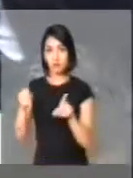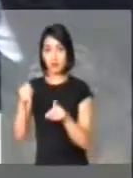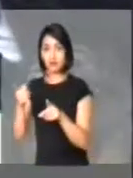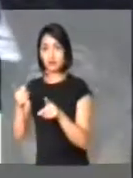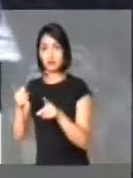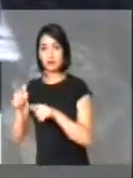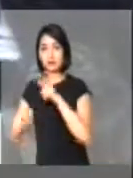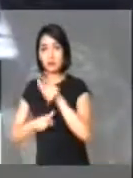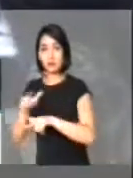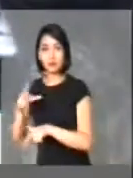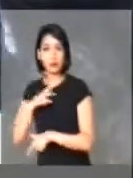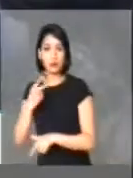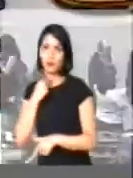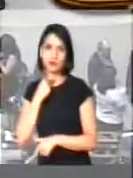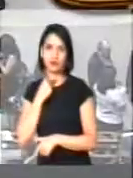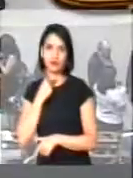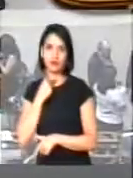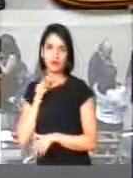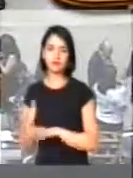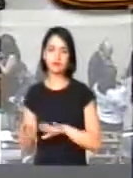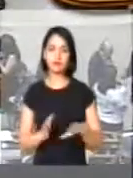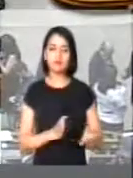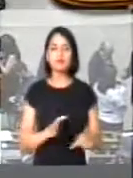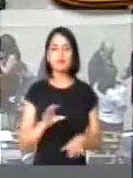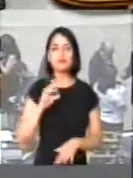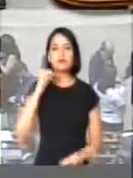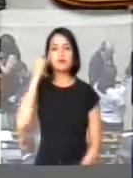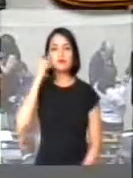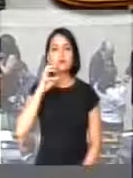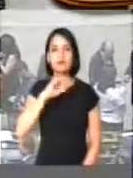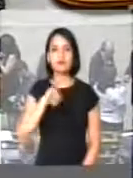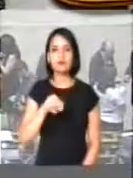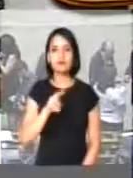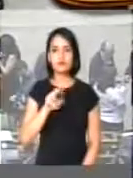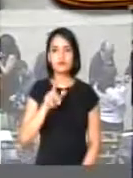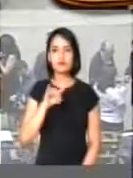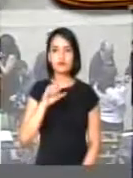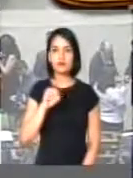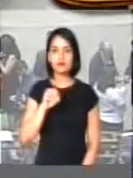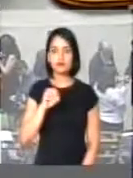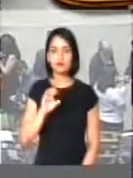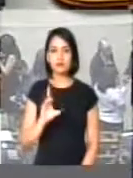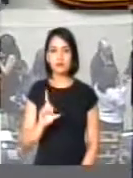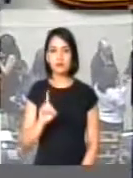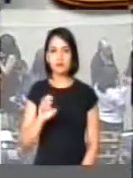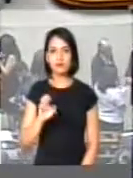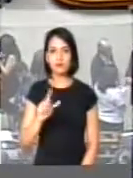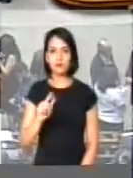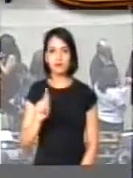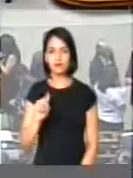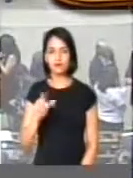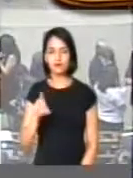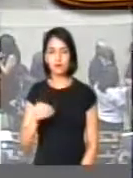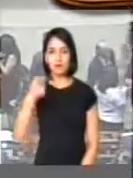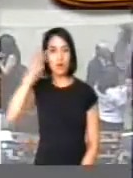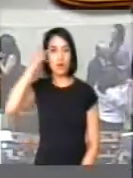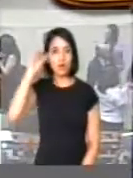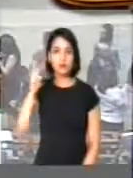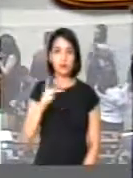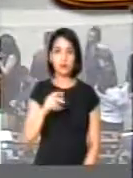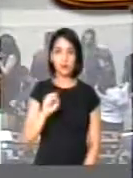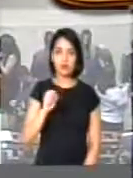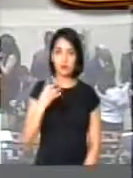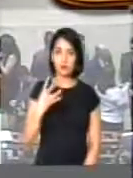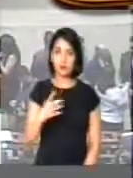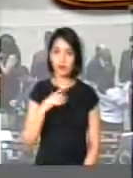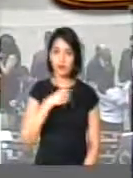Deputado Júlio Delgado. Senhor presidente, na votação de ontem, o PSB deu 19 votos contrários a essa urgência